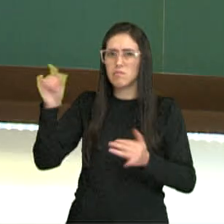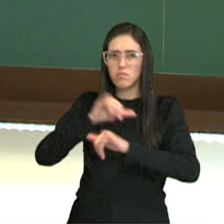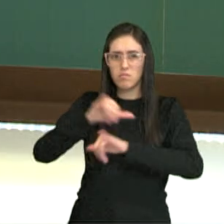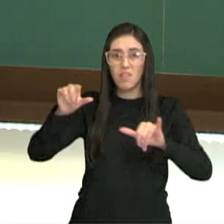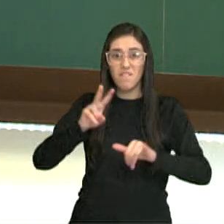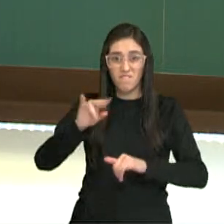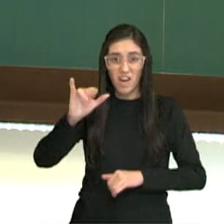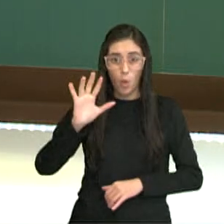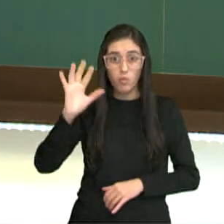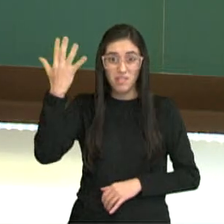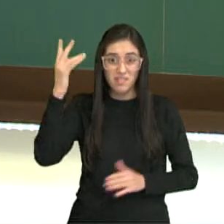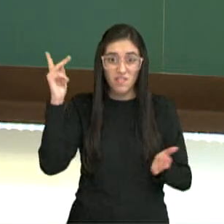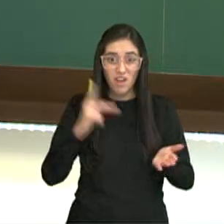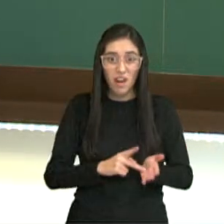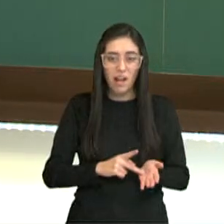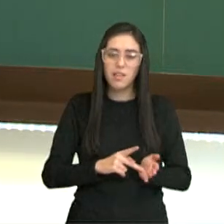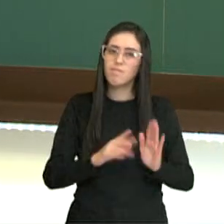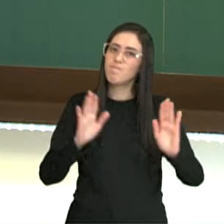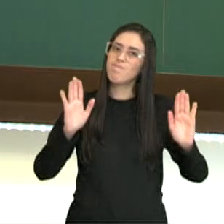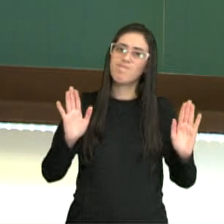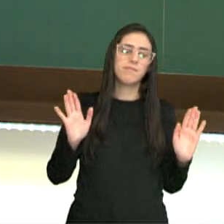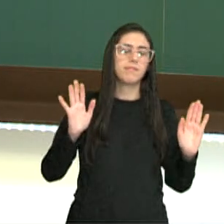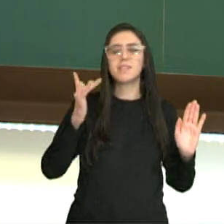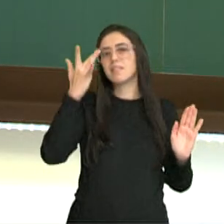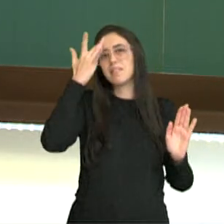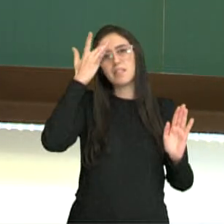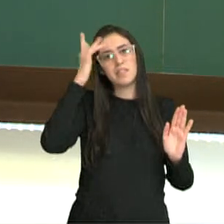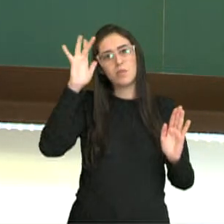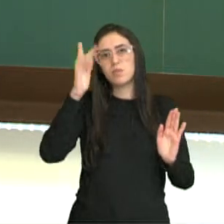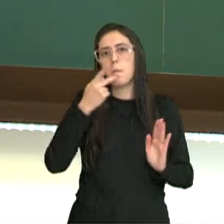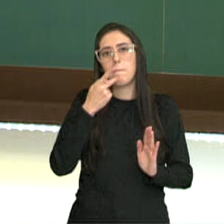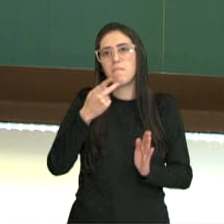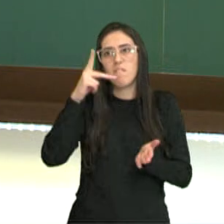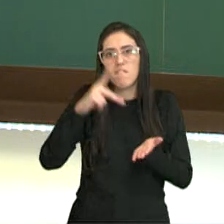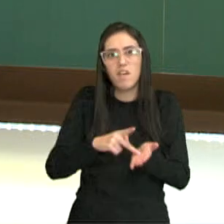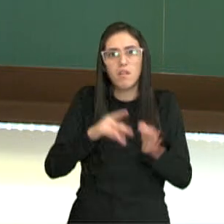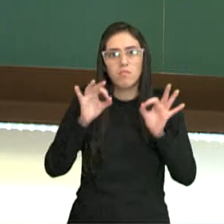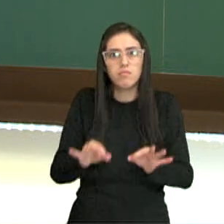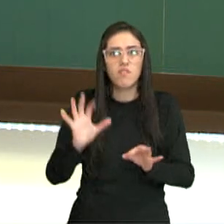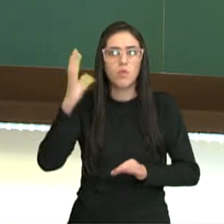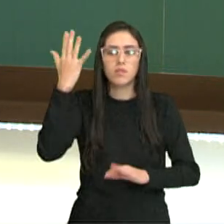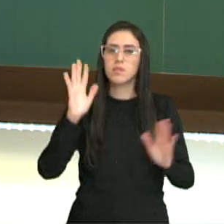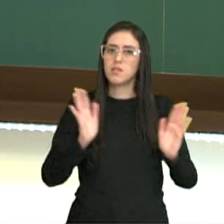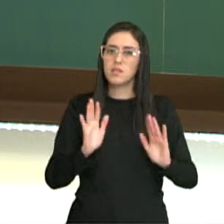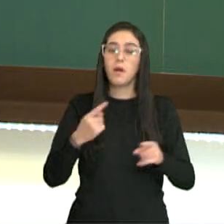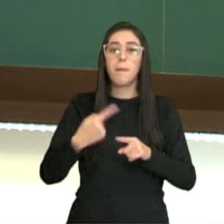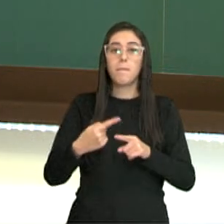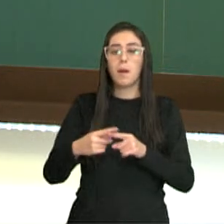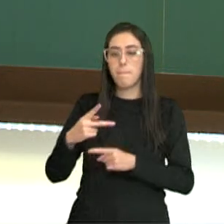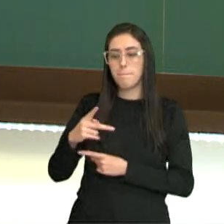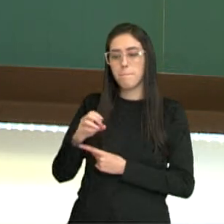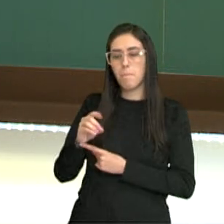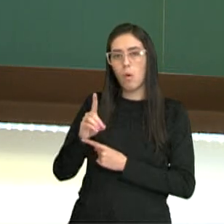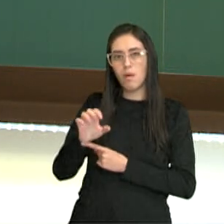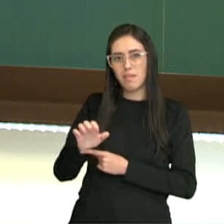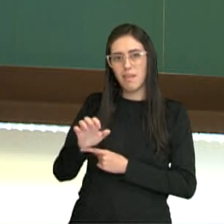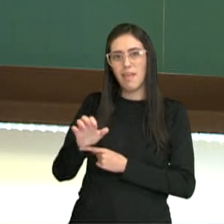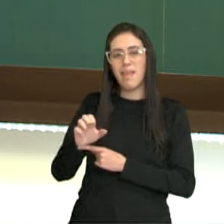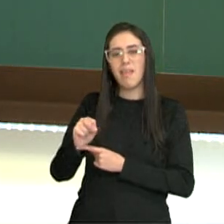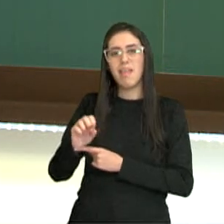com certeza? Não podemos afirmar, pois a locução verbal pode